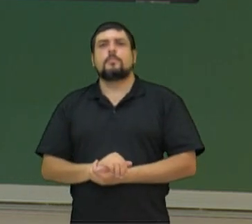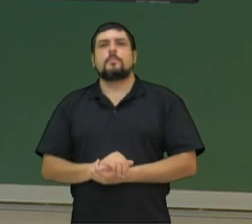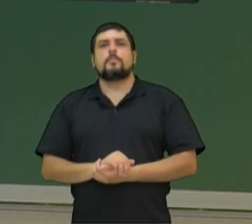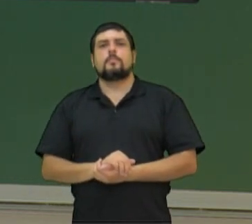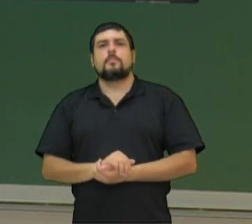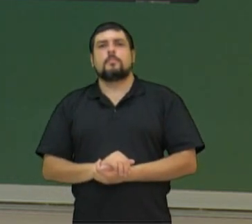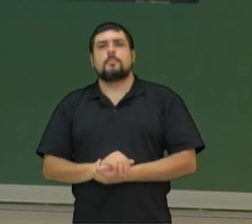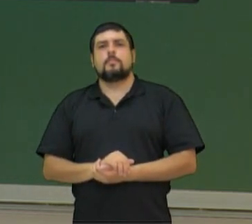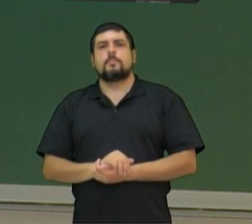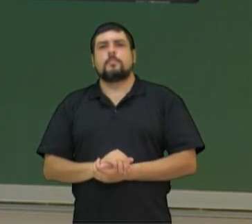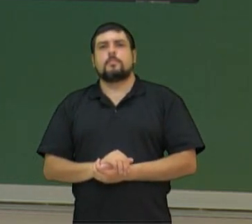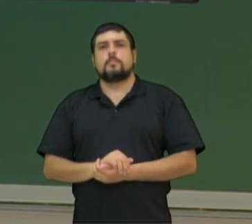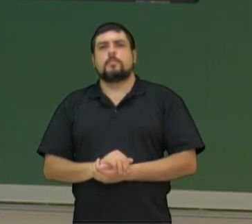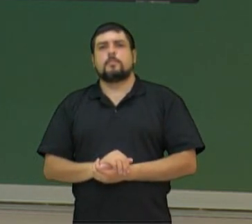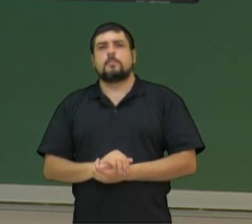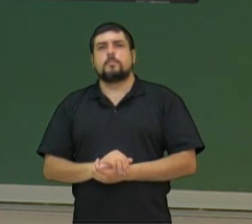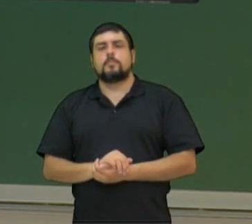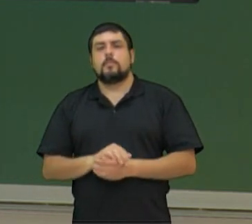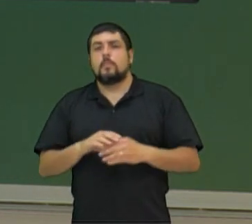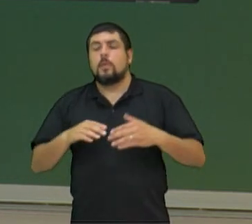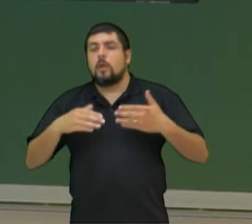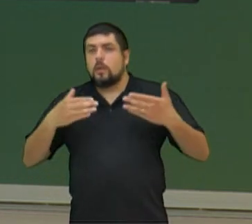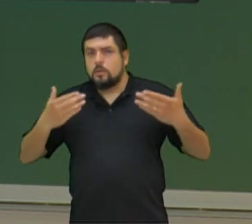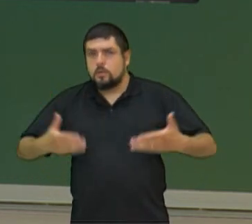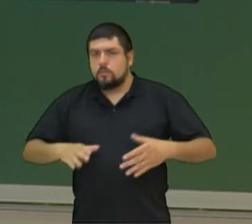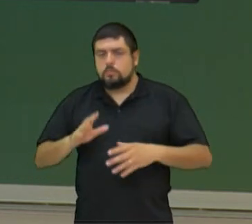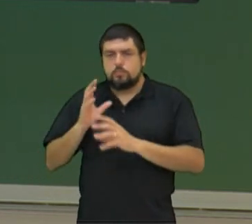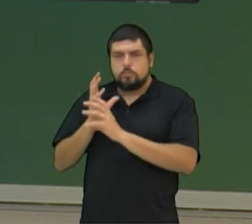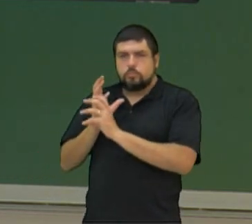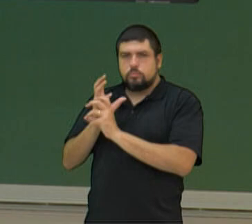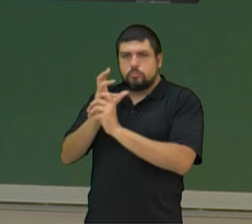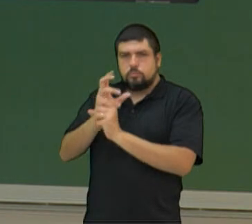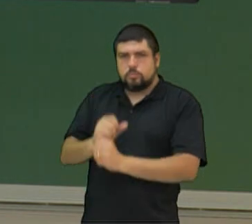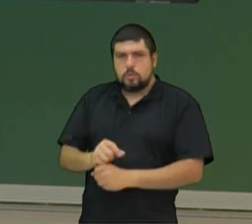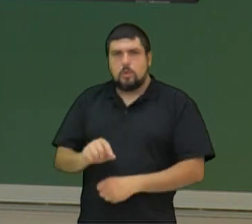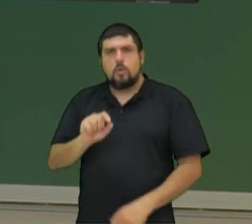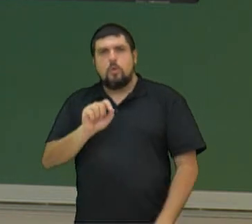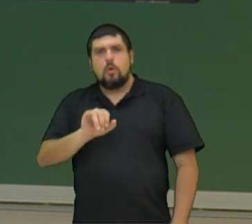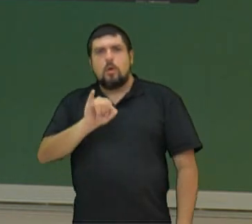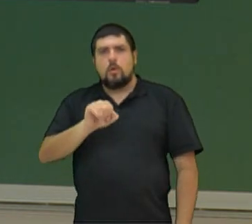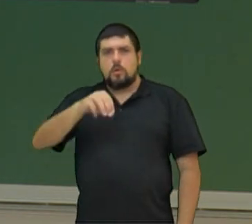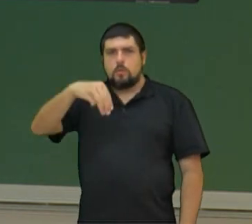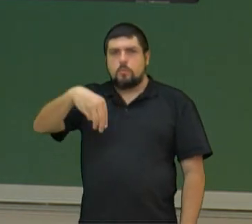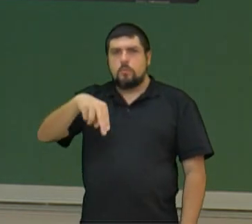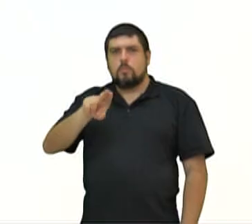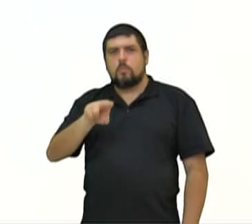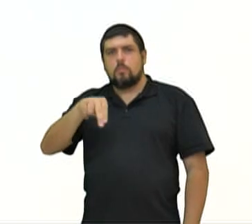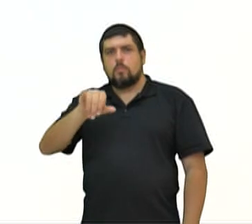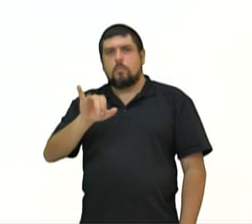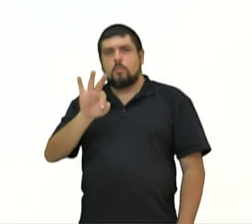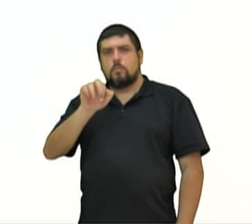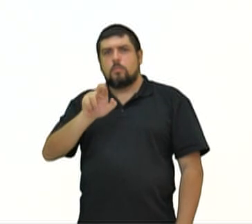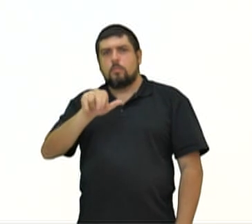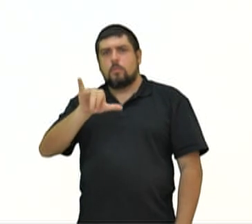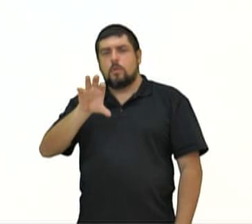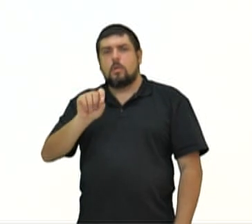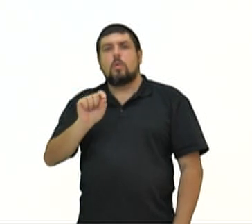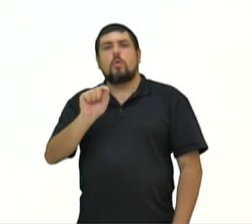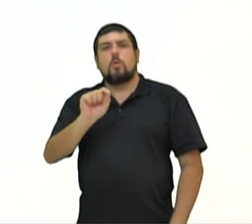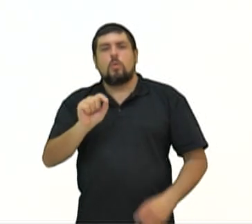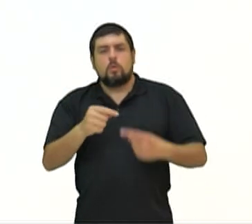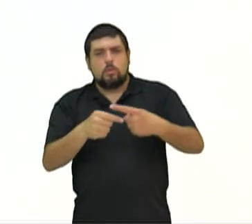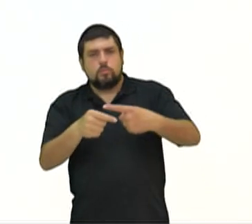Retomando ainda, então a gente viu que o sistema imunitário, ele é formado por estruturas lá do sistema